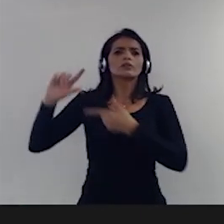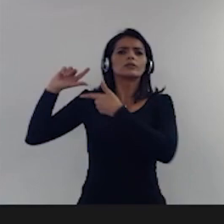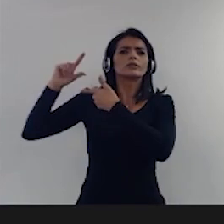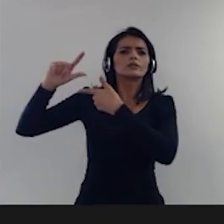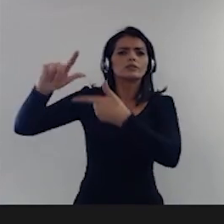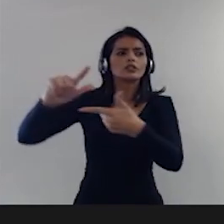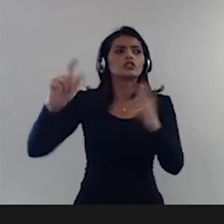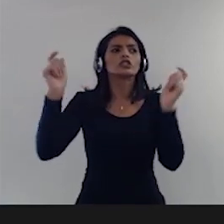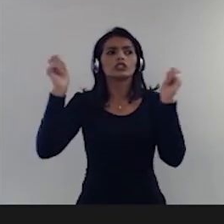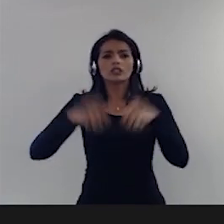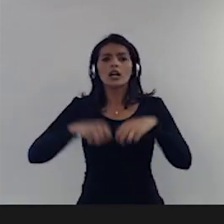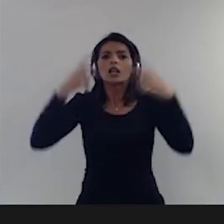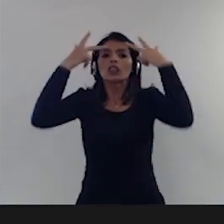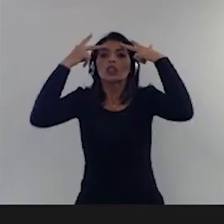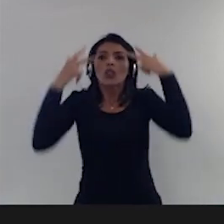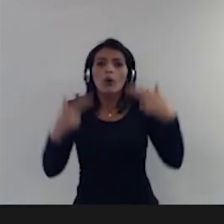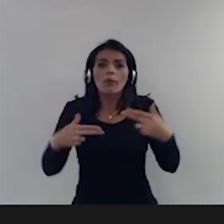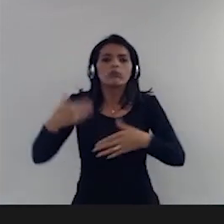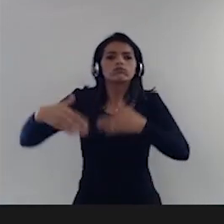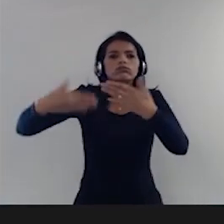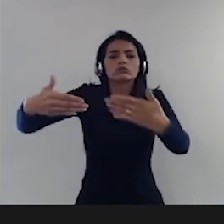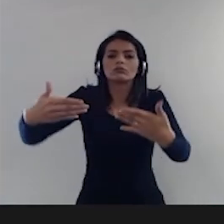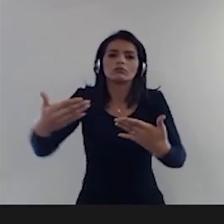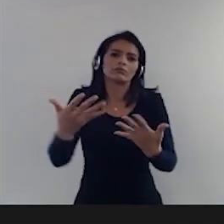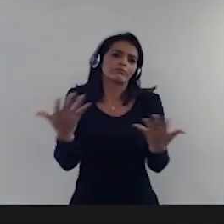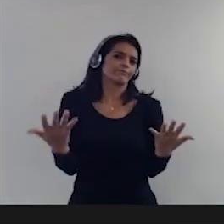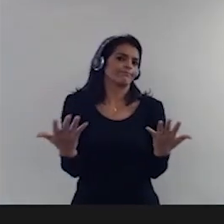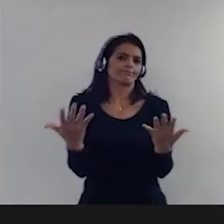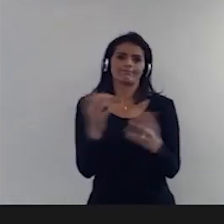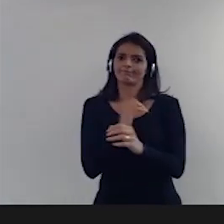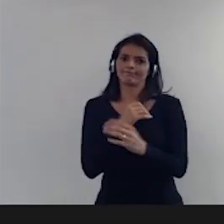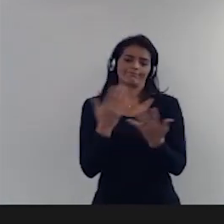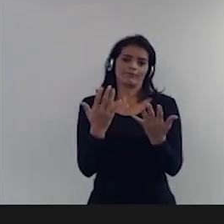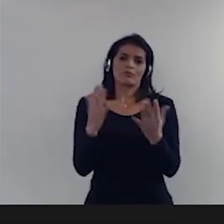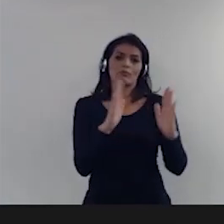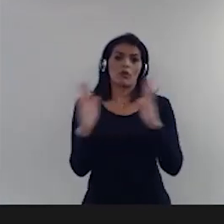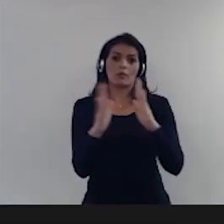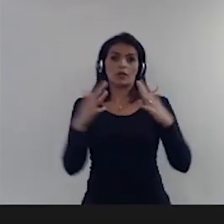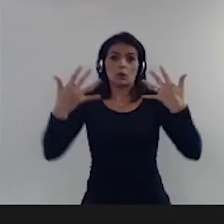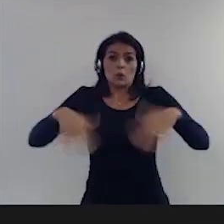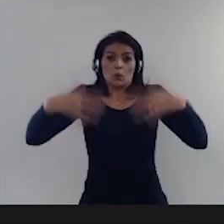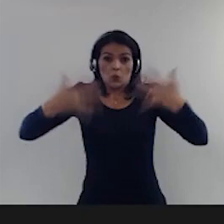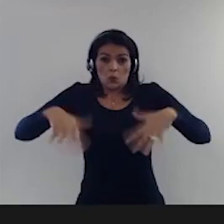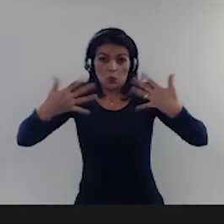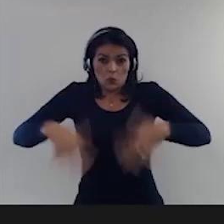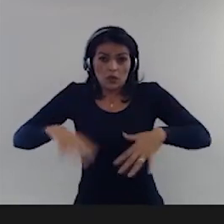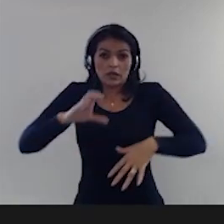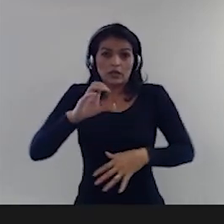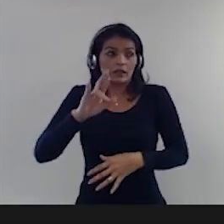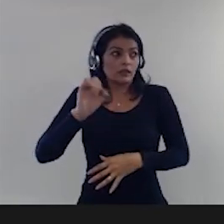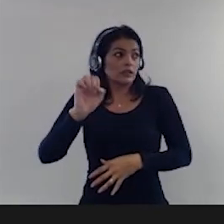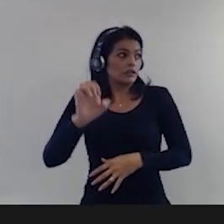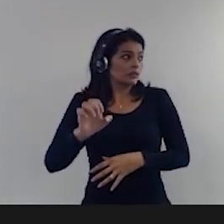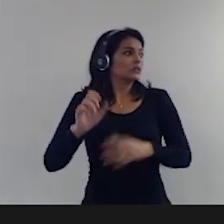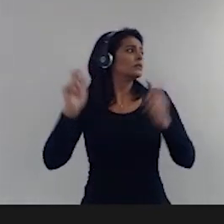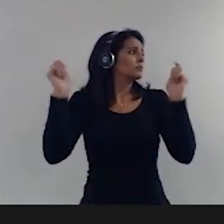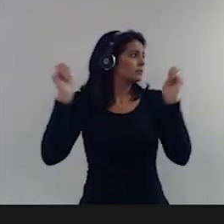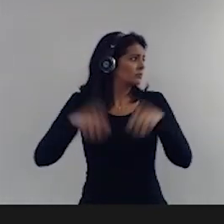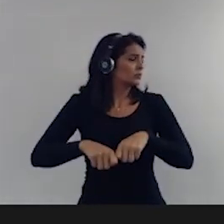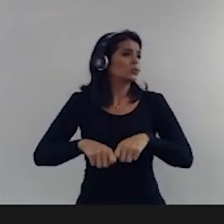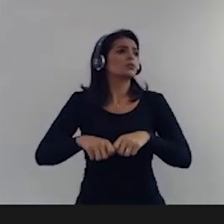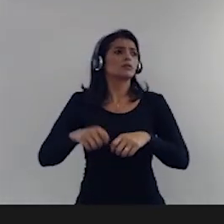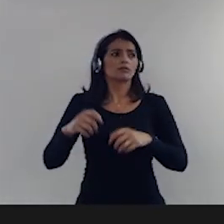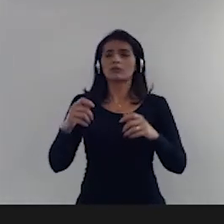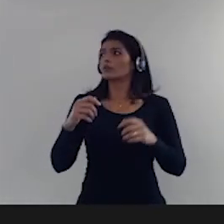de funcionamento normal das questões. Mas, em momento de exceção, tudo isso é possível.